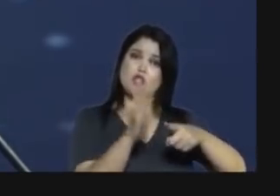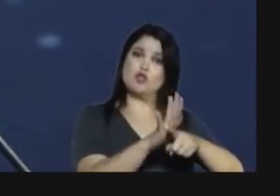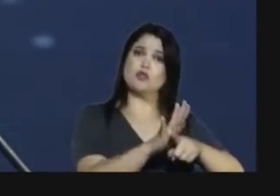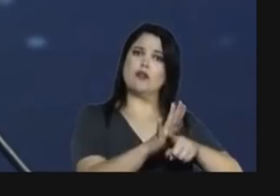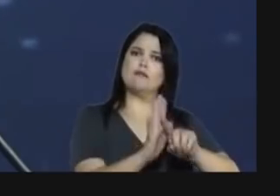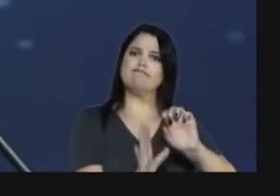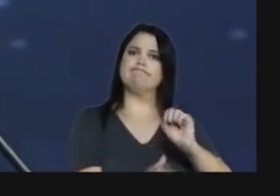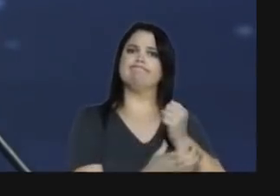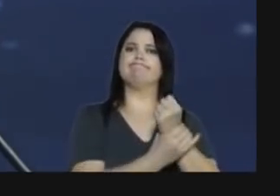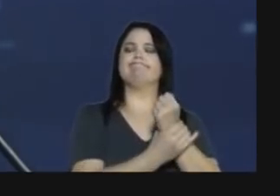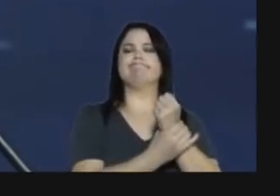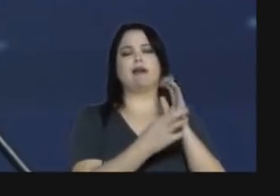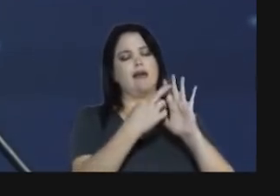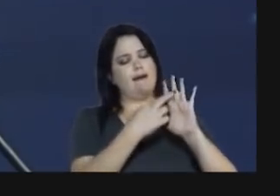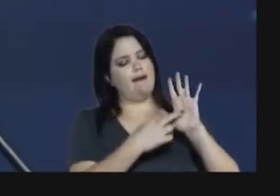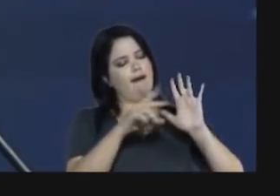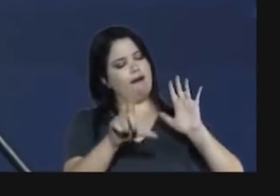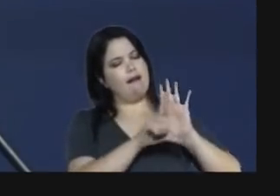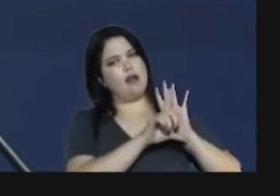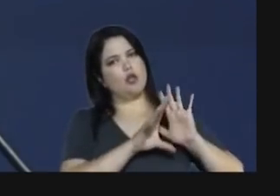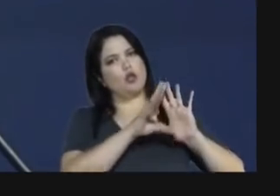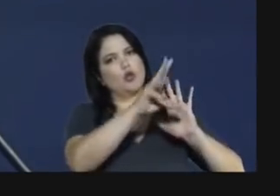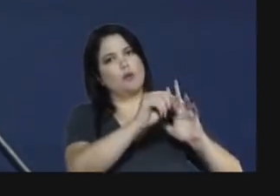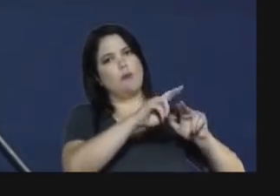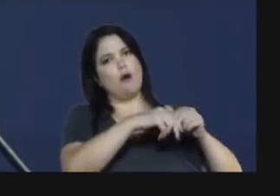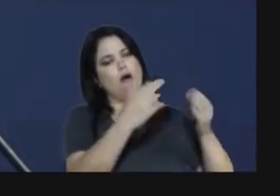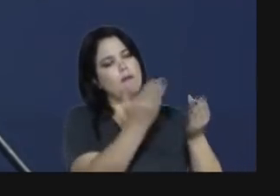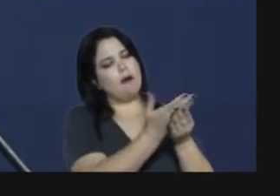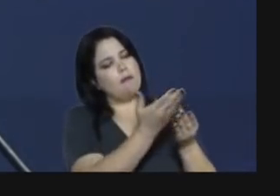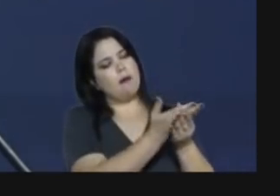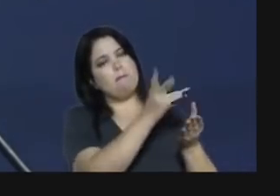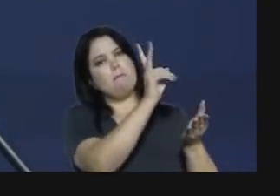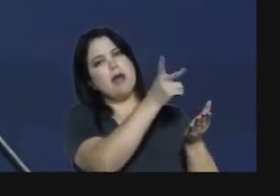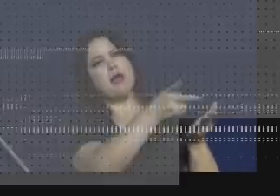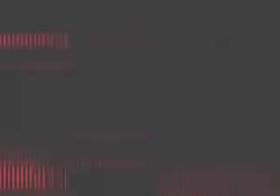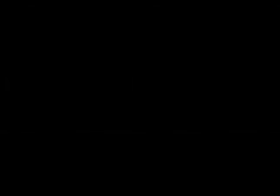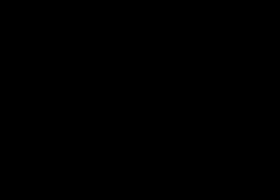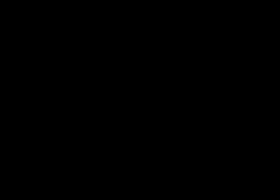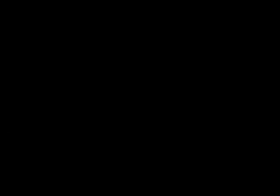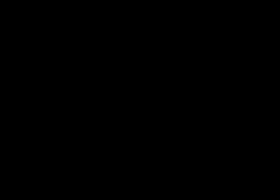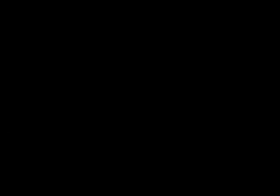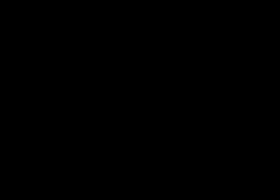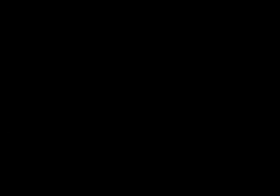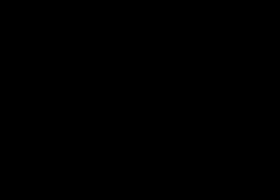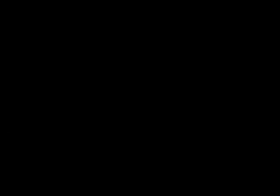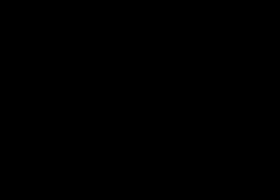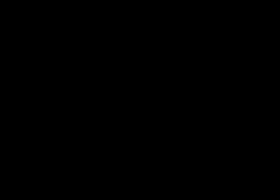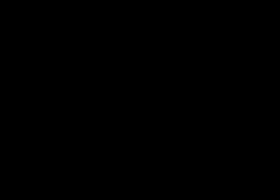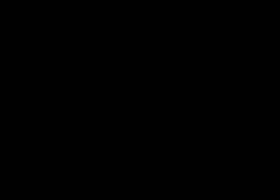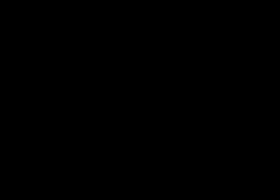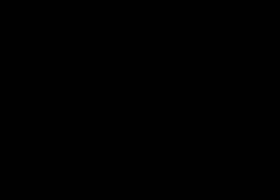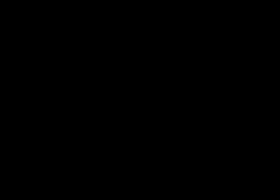jurídica através da cultura dos precedentes qual